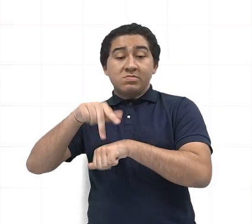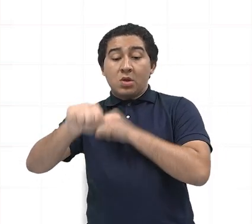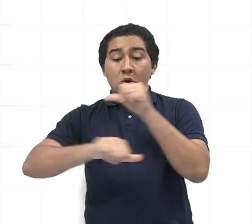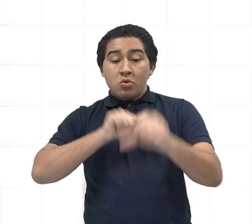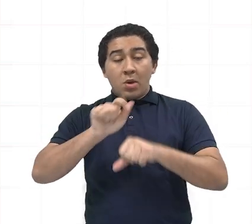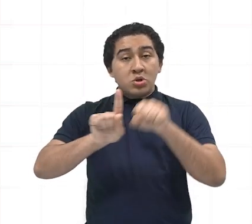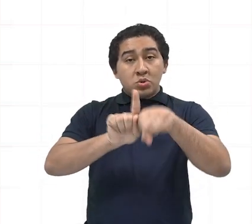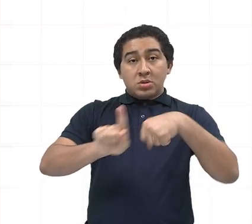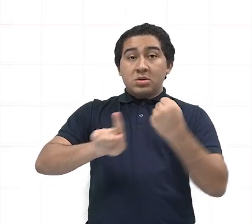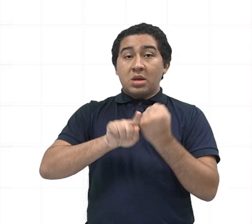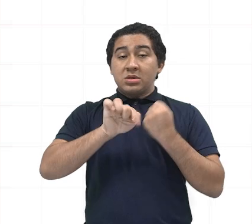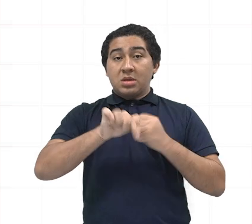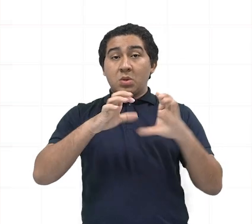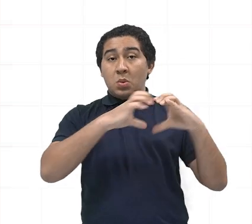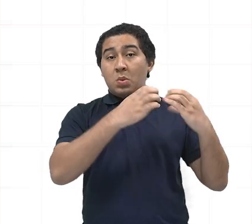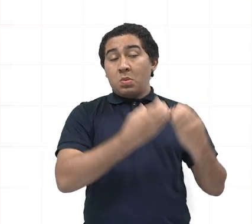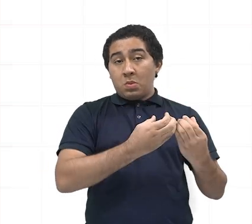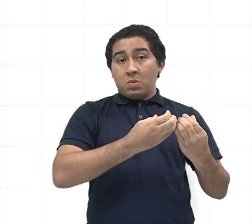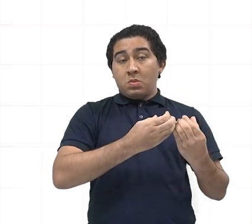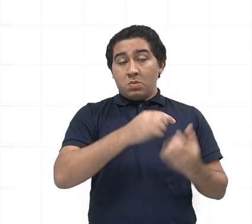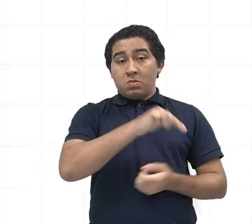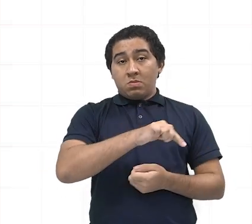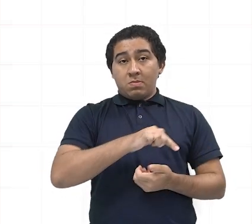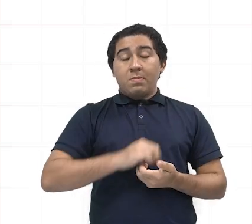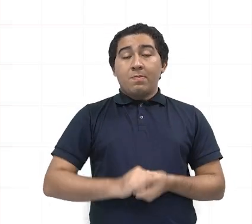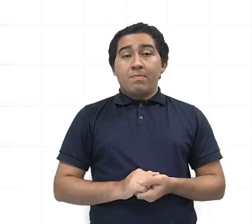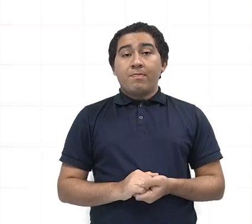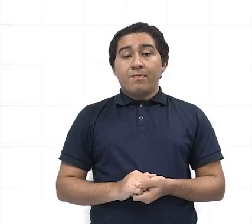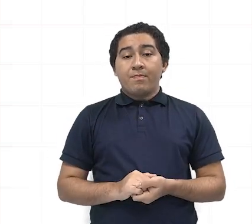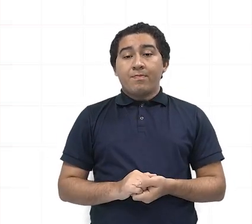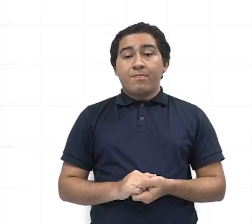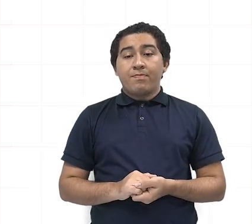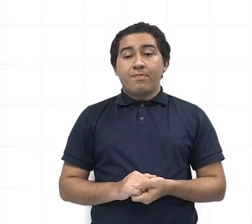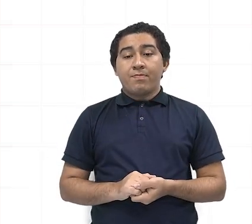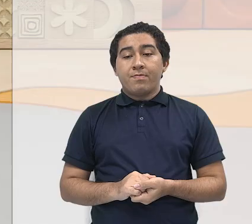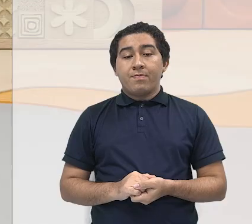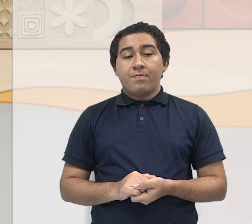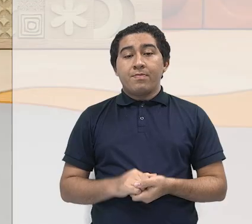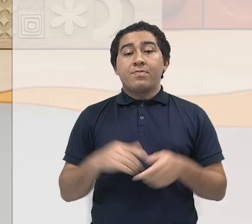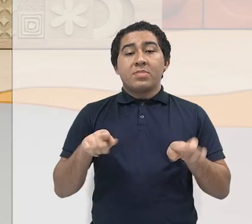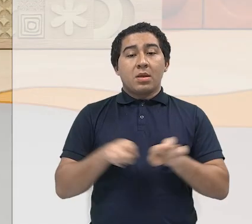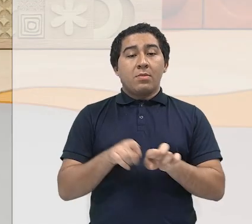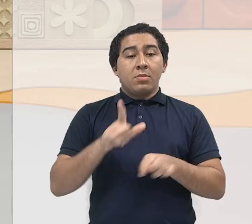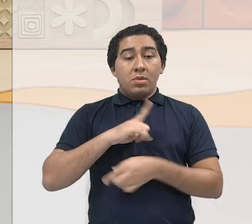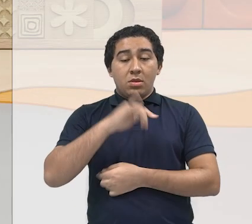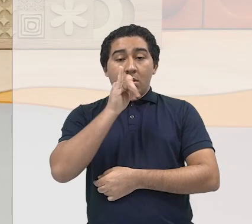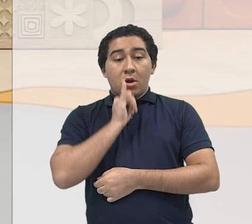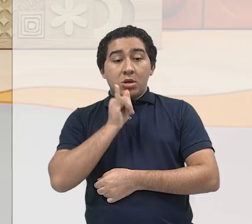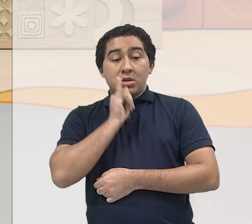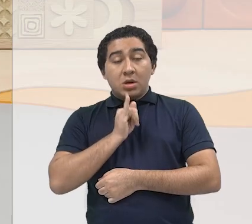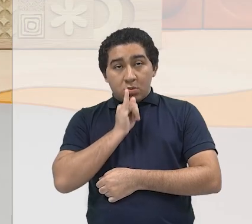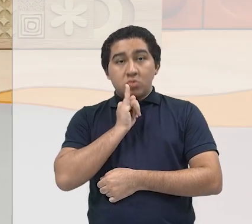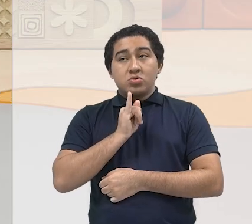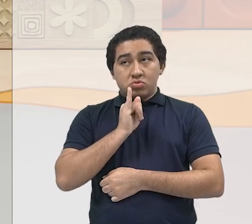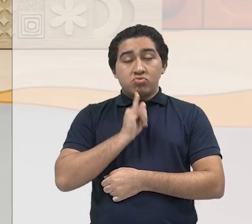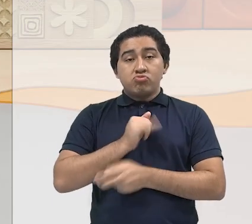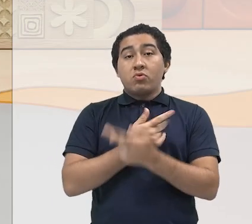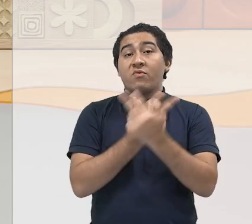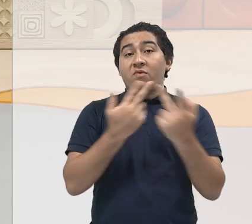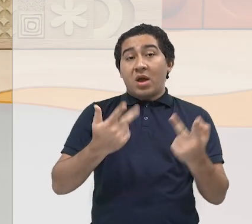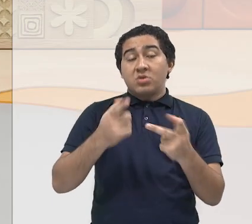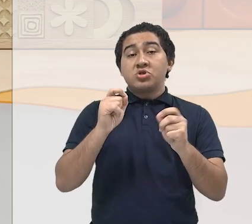cultural das comunidades. Então, por exemplo, nós temos muitos exemplos, tá,